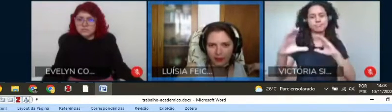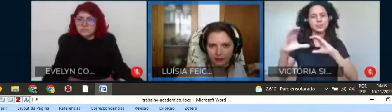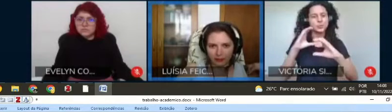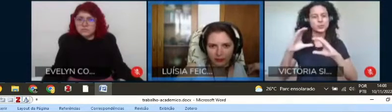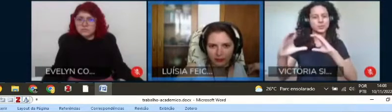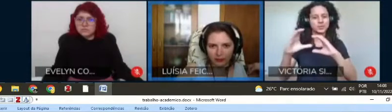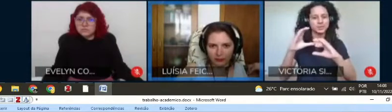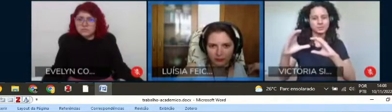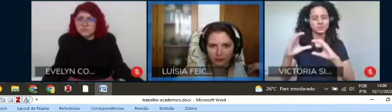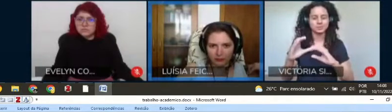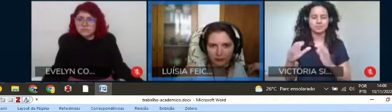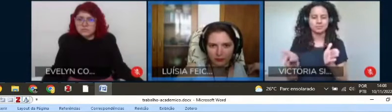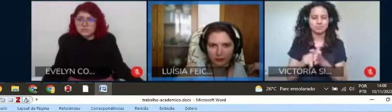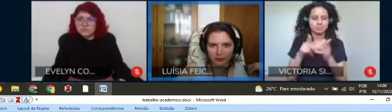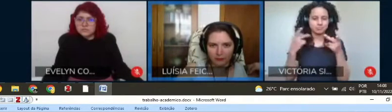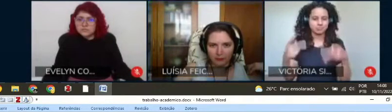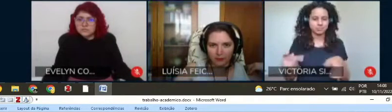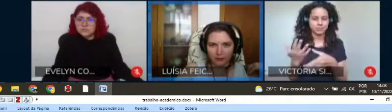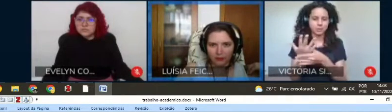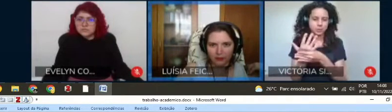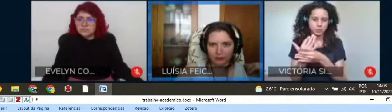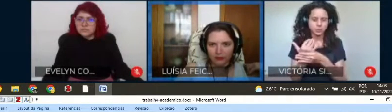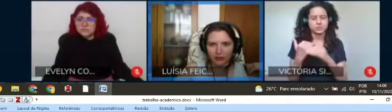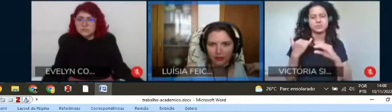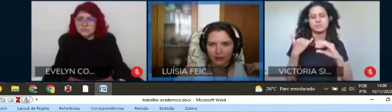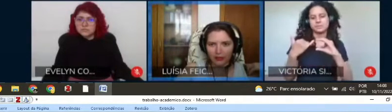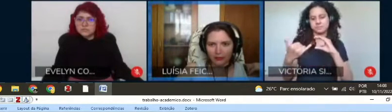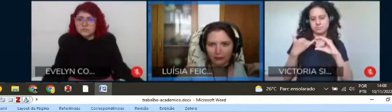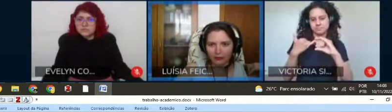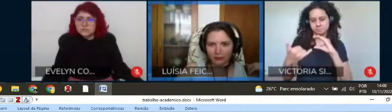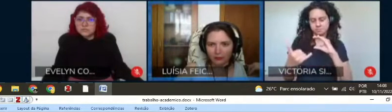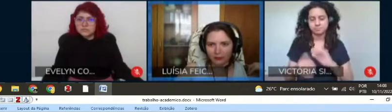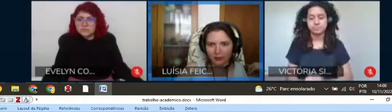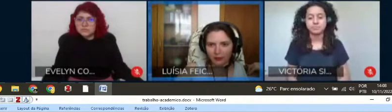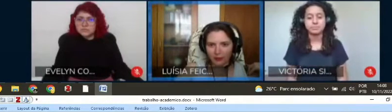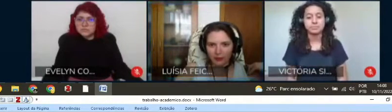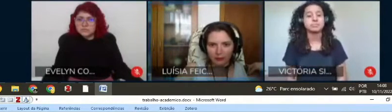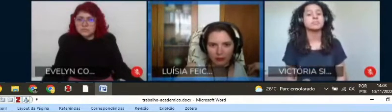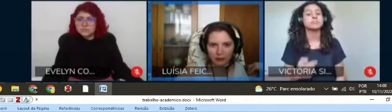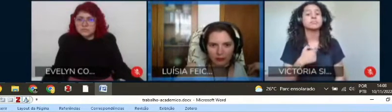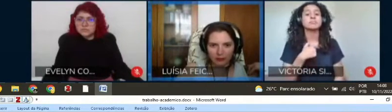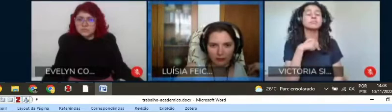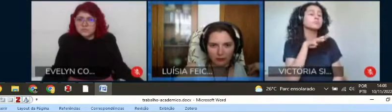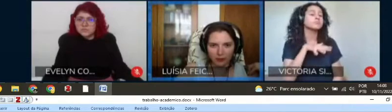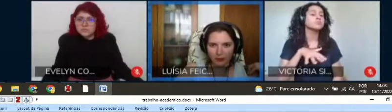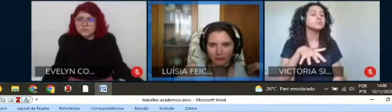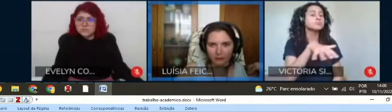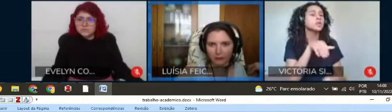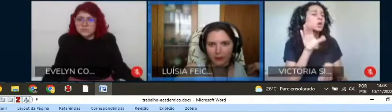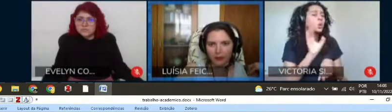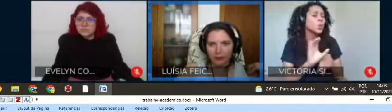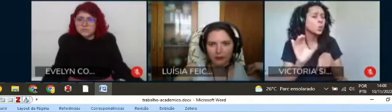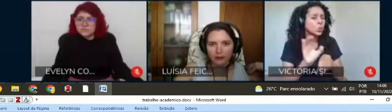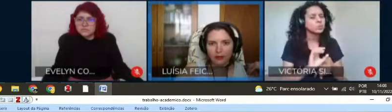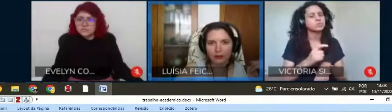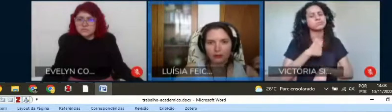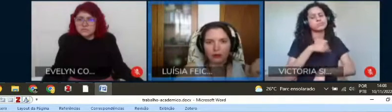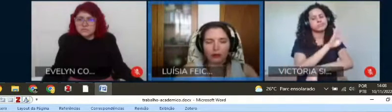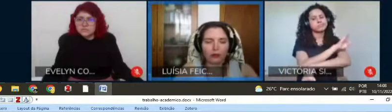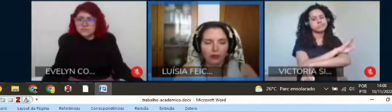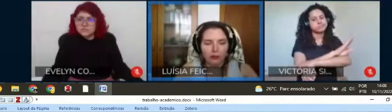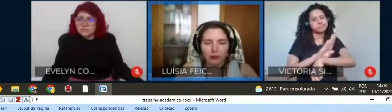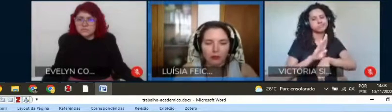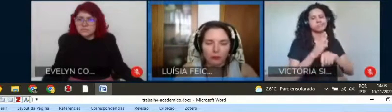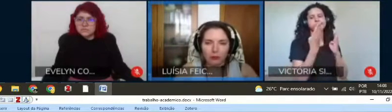Meu trabalho eu estou fazendo bacharelado em biblioteconomia. Daí